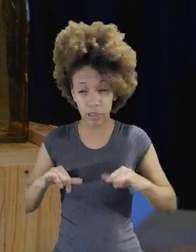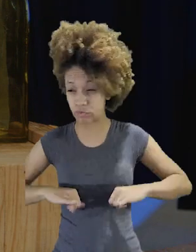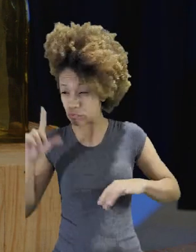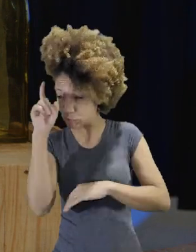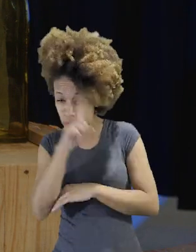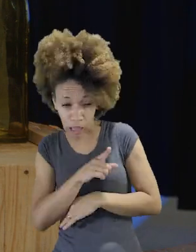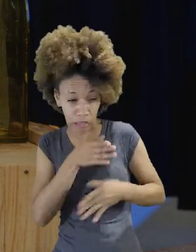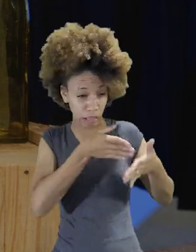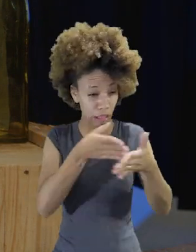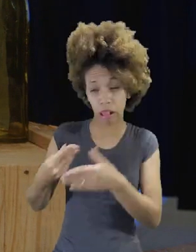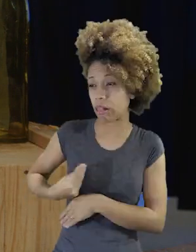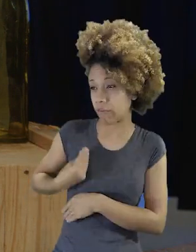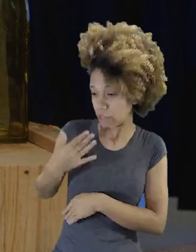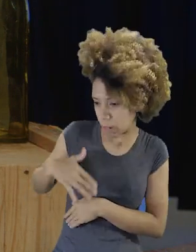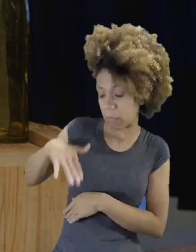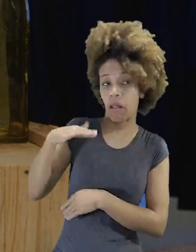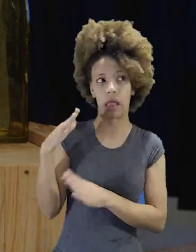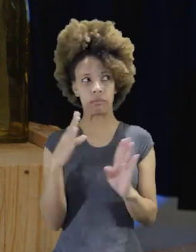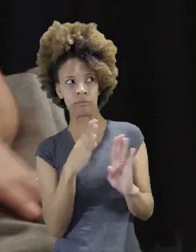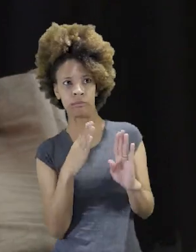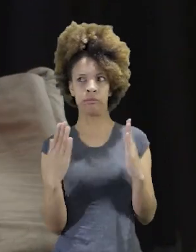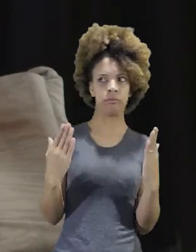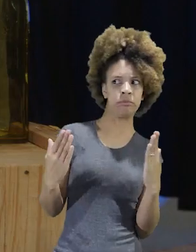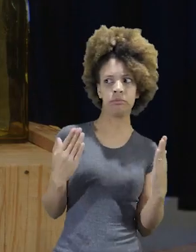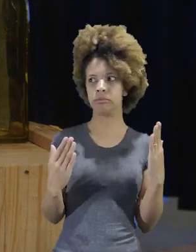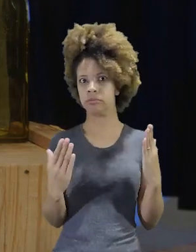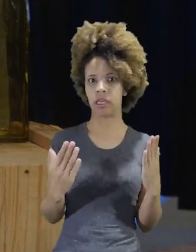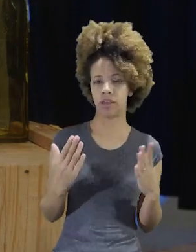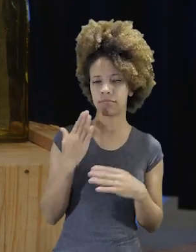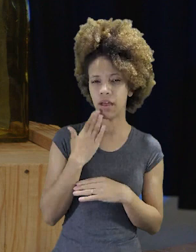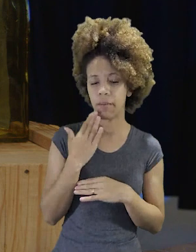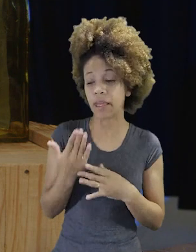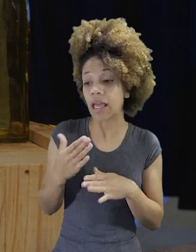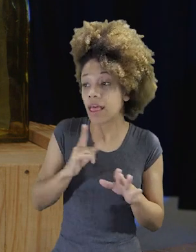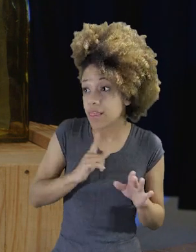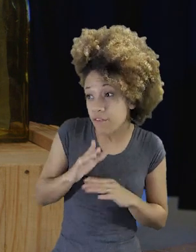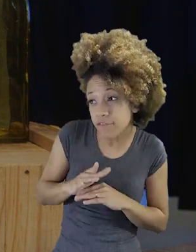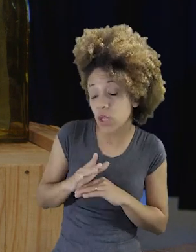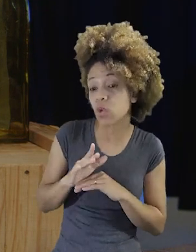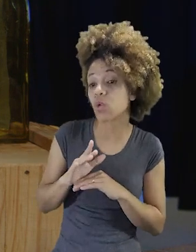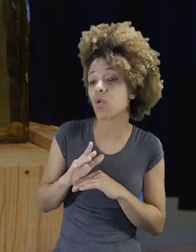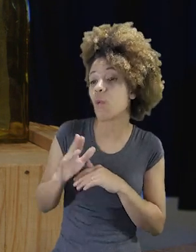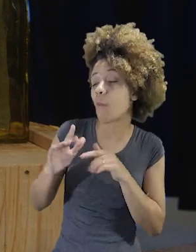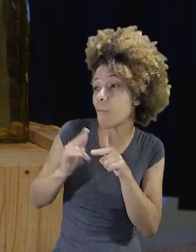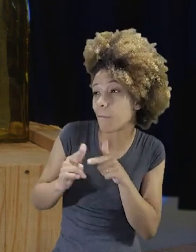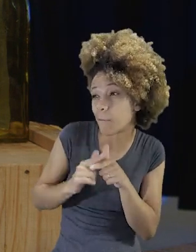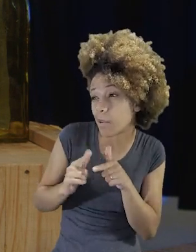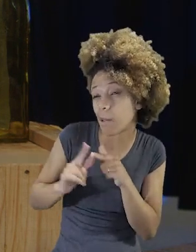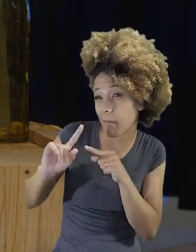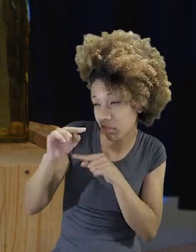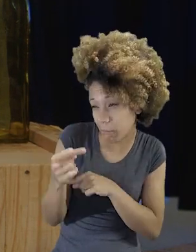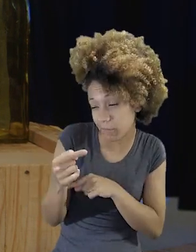de tantas formas que é tem uma hora que você começa tá ligado paranoico e aí e aí teve uma